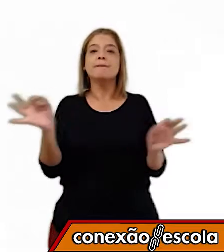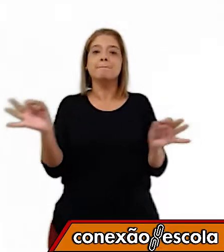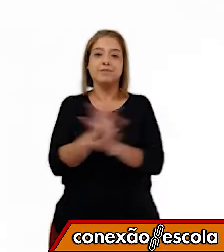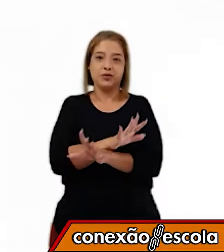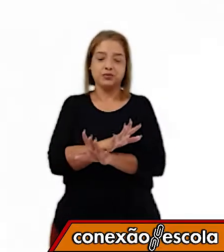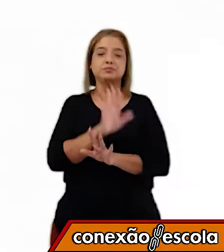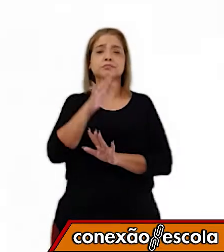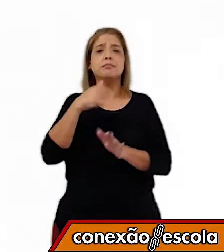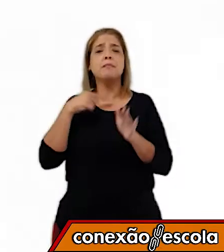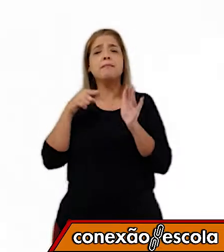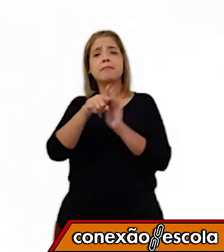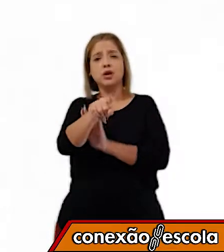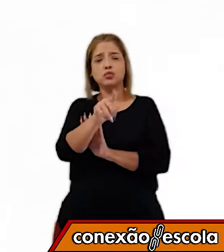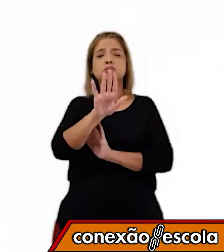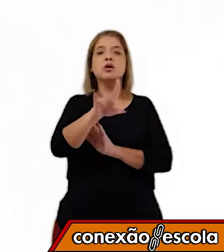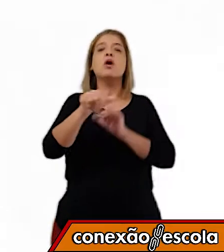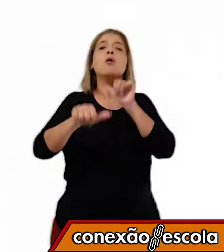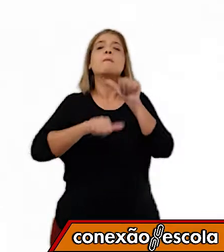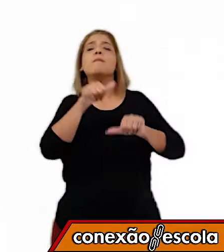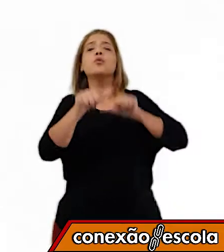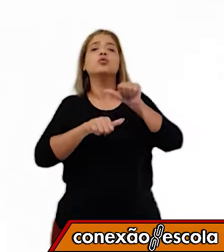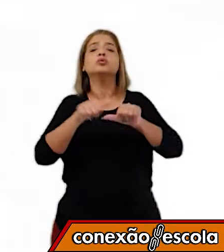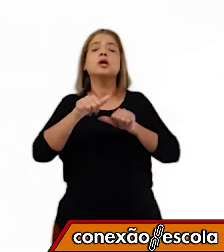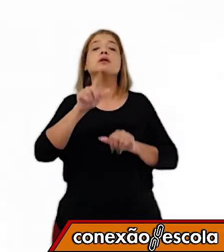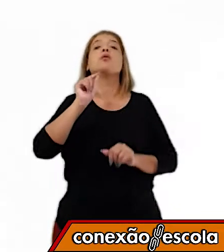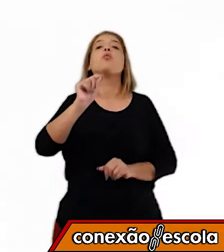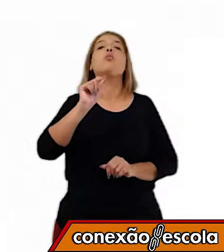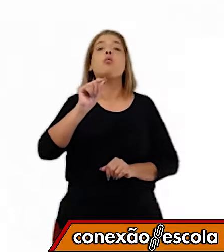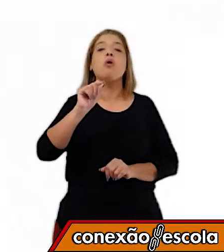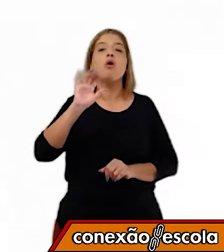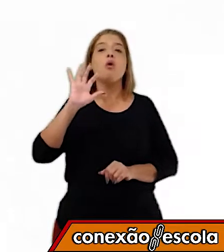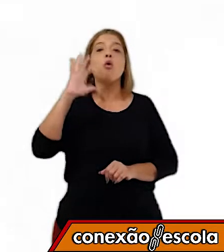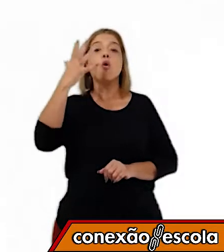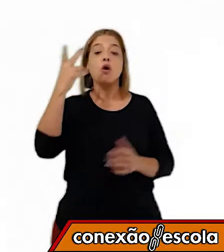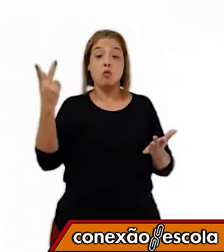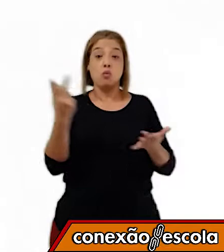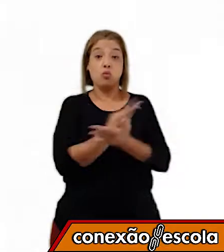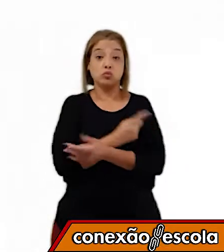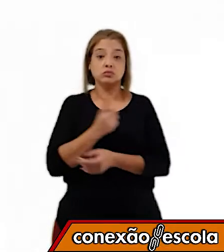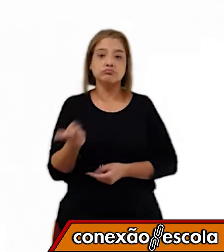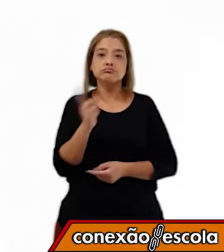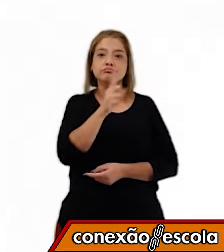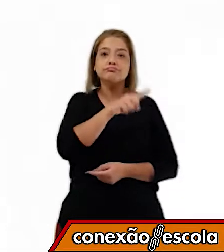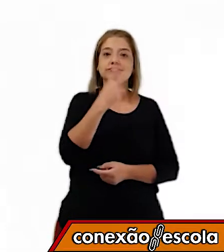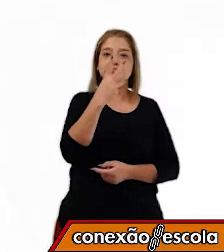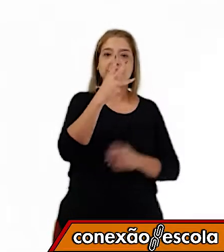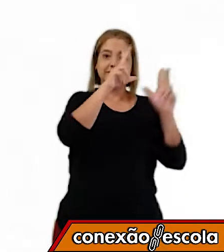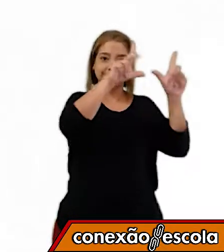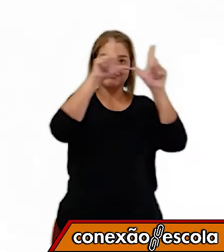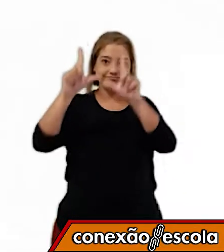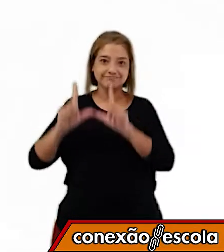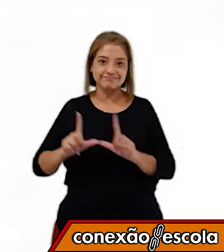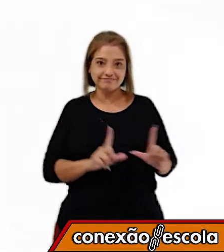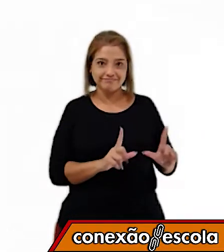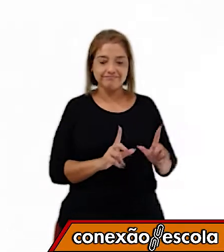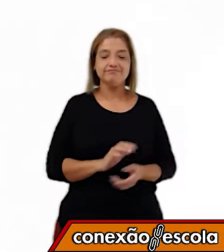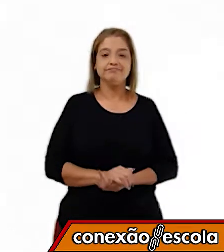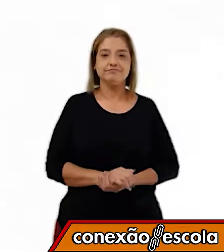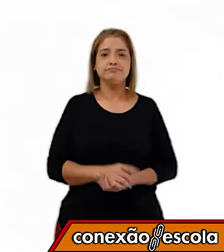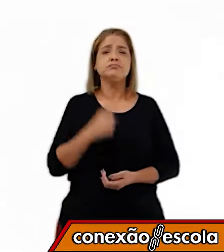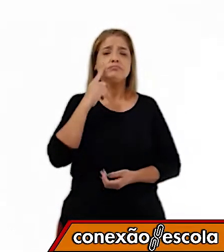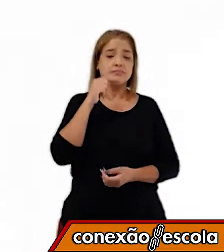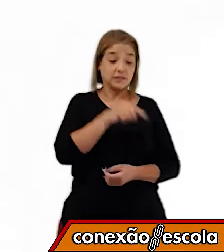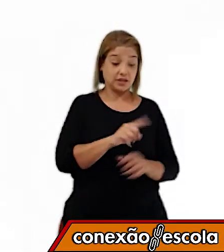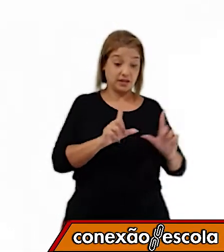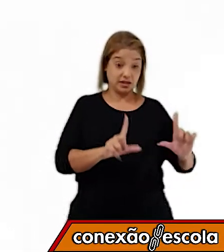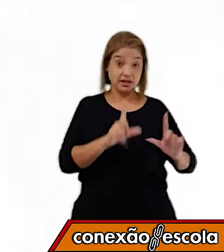é: qual mudança de estado físico está ocorrendo aqui? Vemos que o ovo